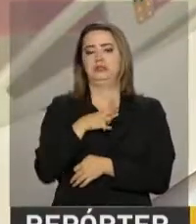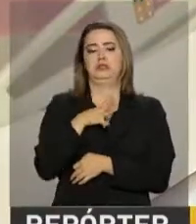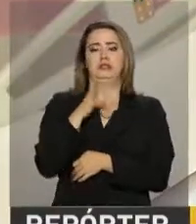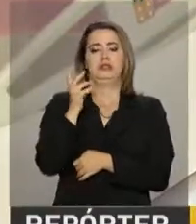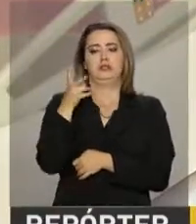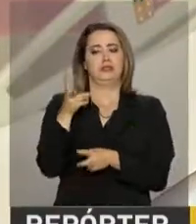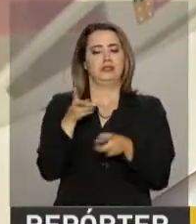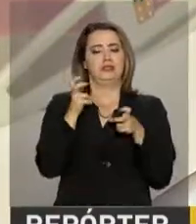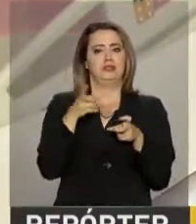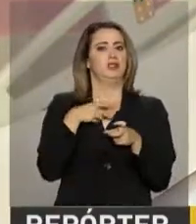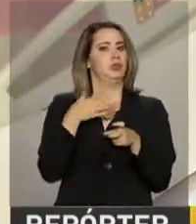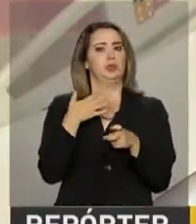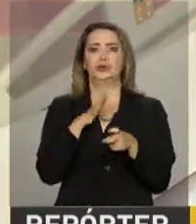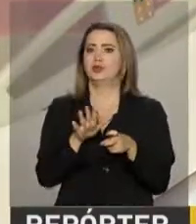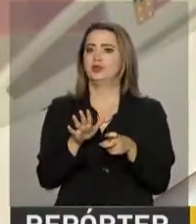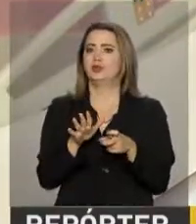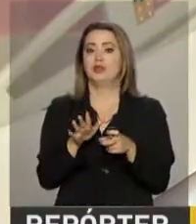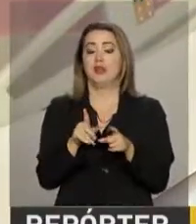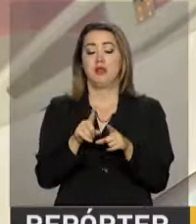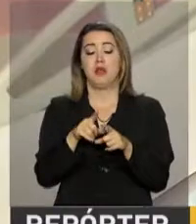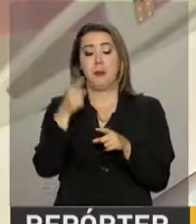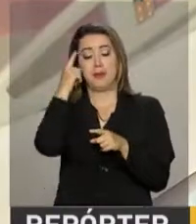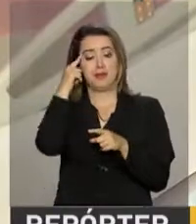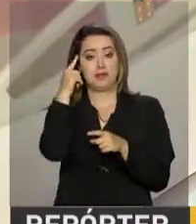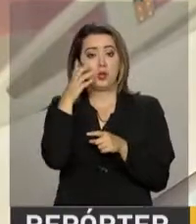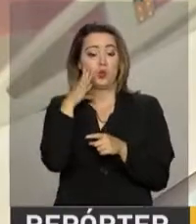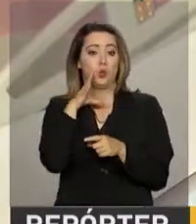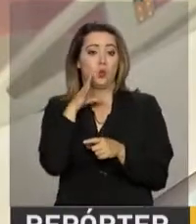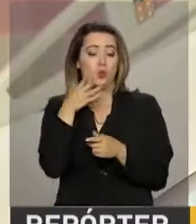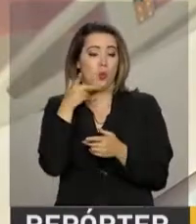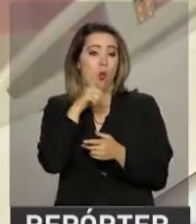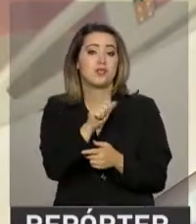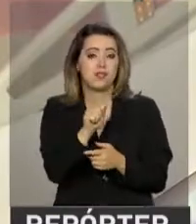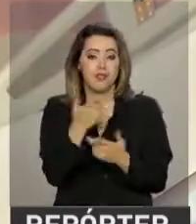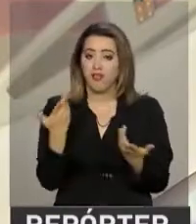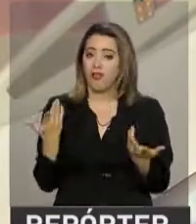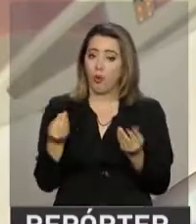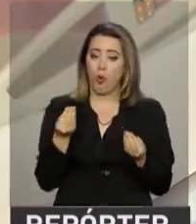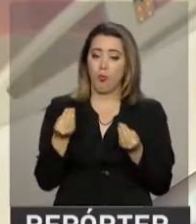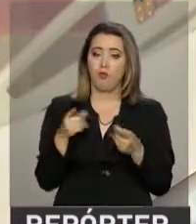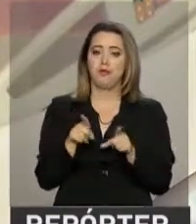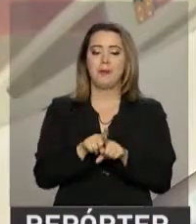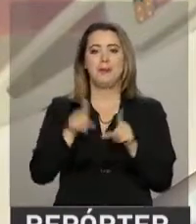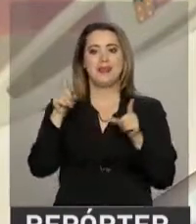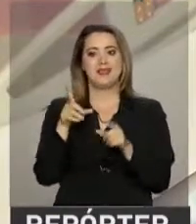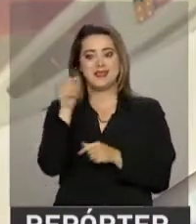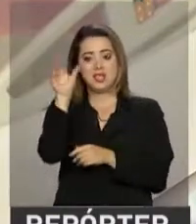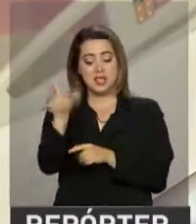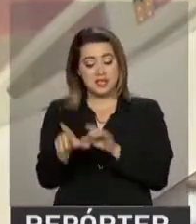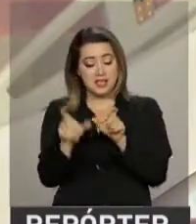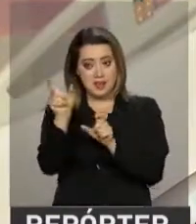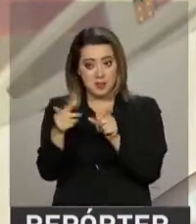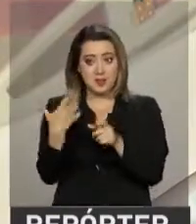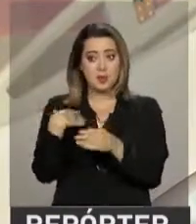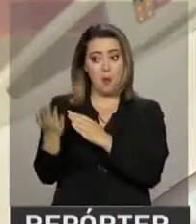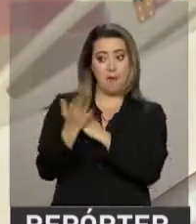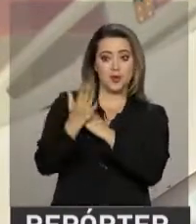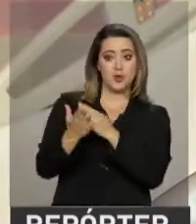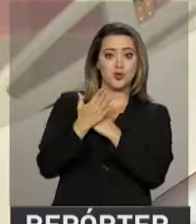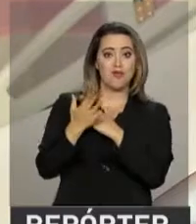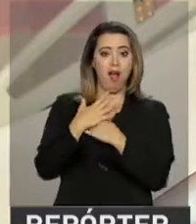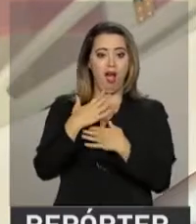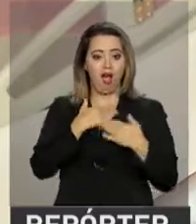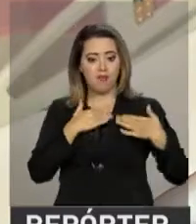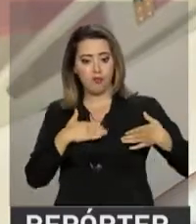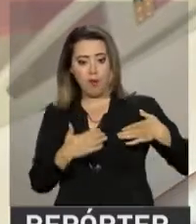ia conseguir amamentar ela, mas aí as meninas do banco de leite me ajudaram bastante, fazendo massagem,